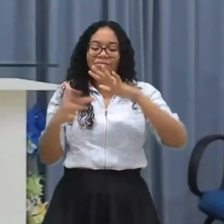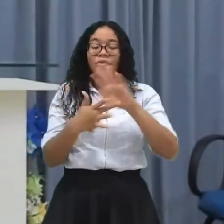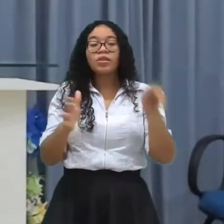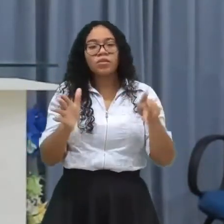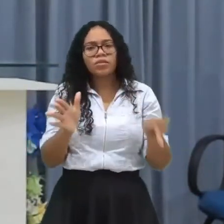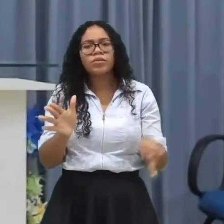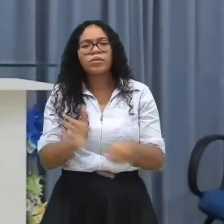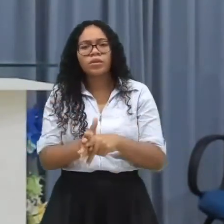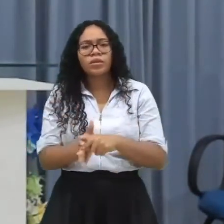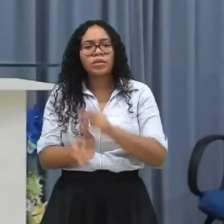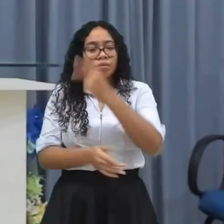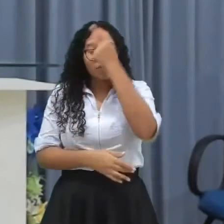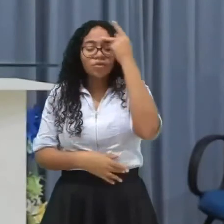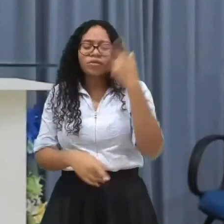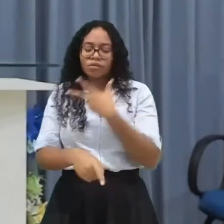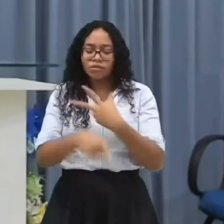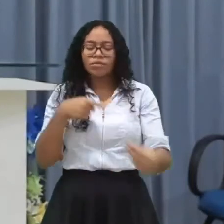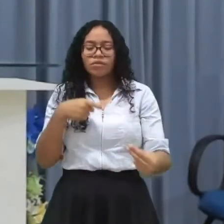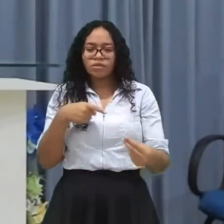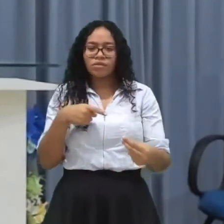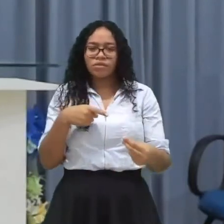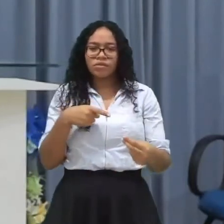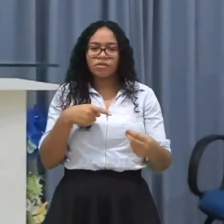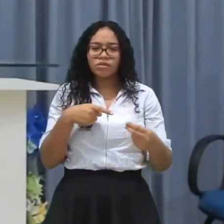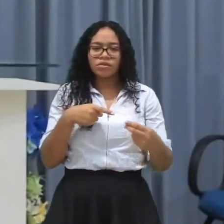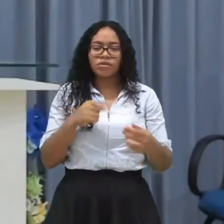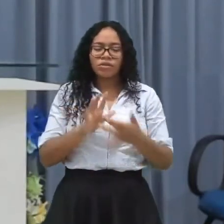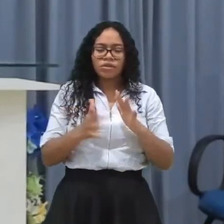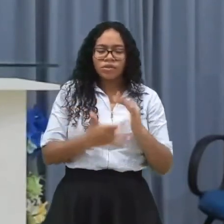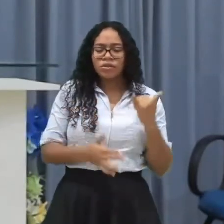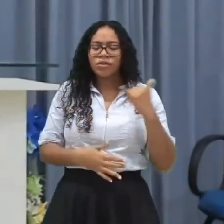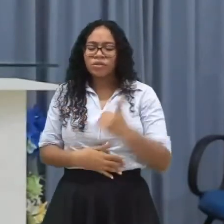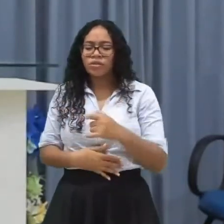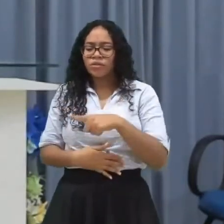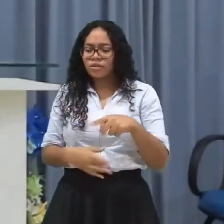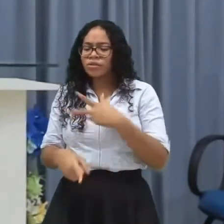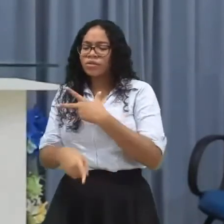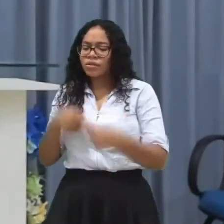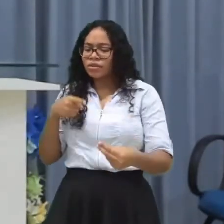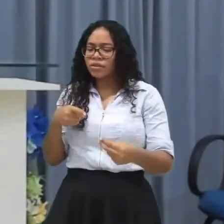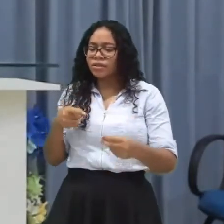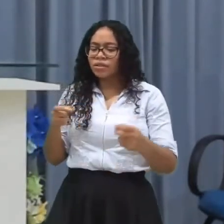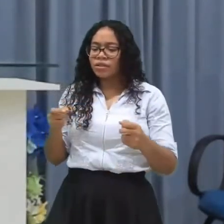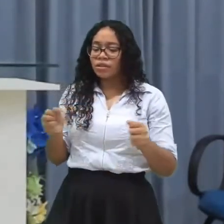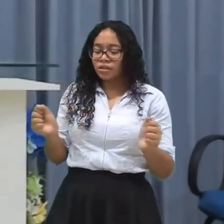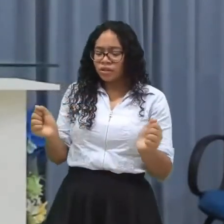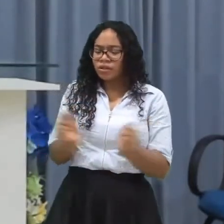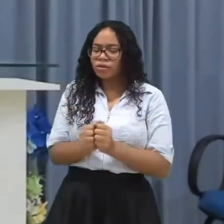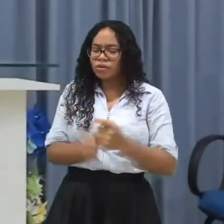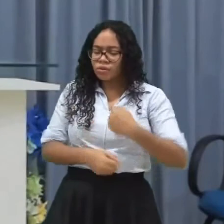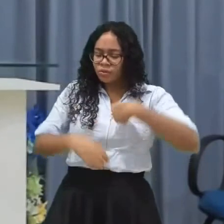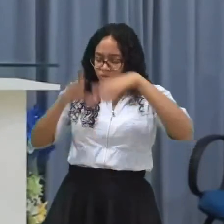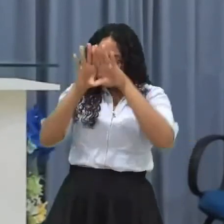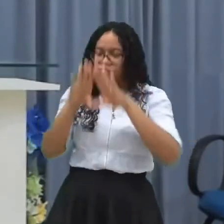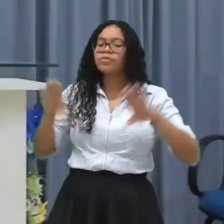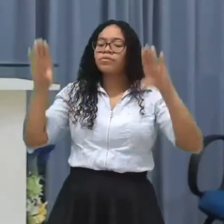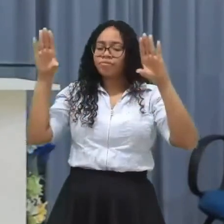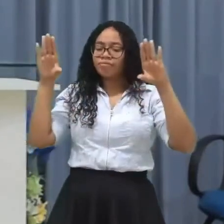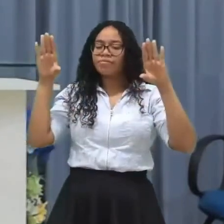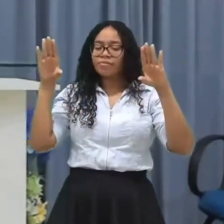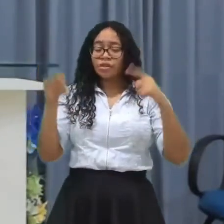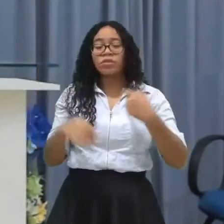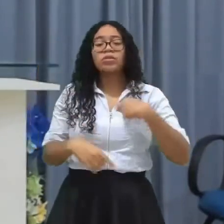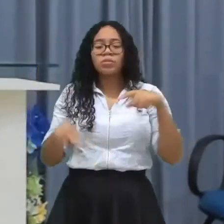aos vencedores. Ele disse, ao que vencer, dar-lhe-ei a sentar-se comigo no meu trono, assim como